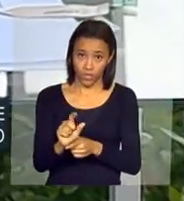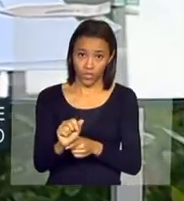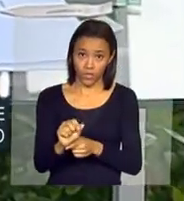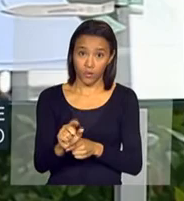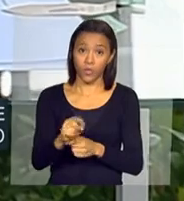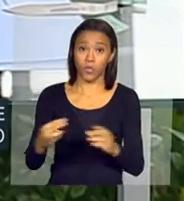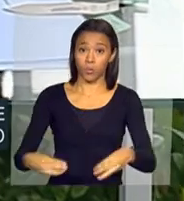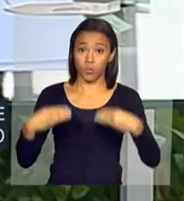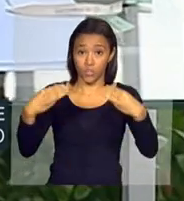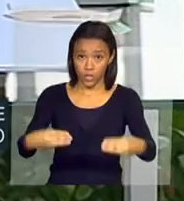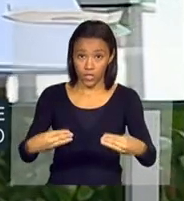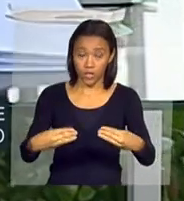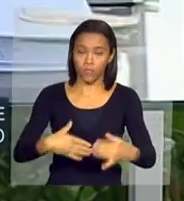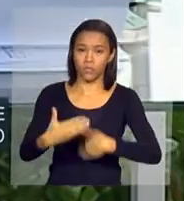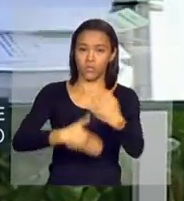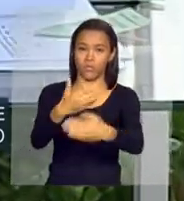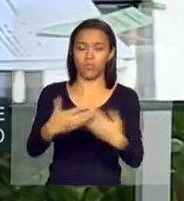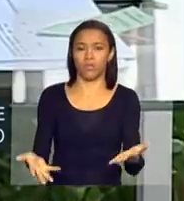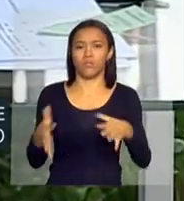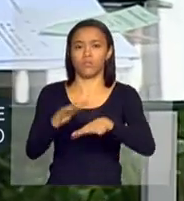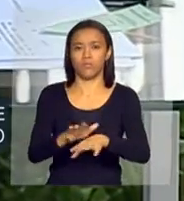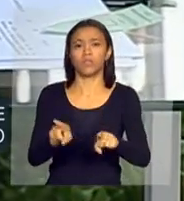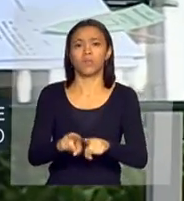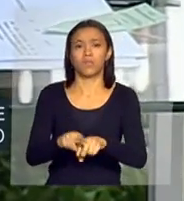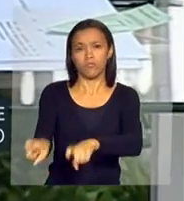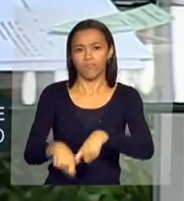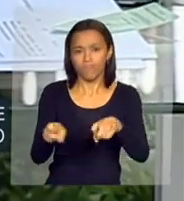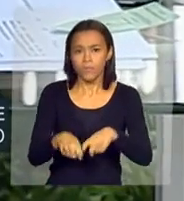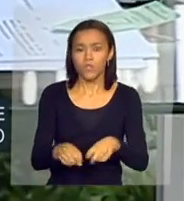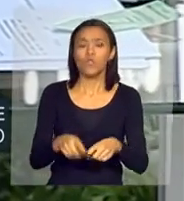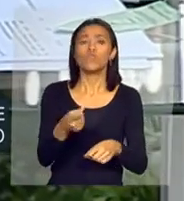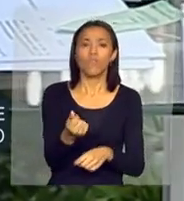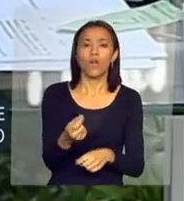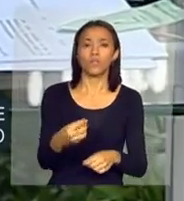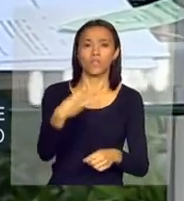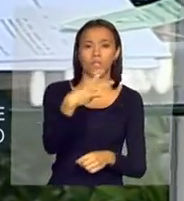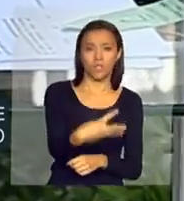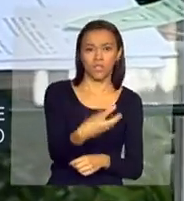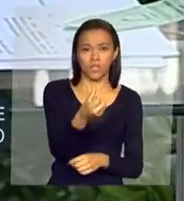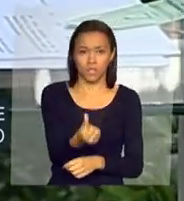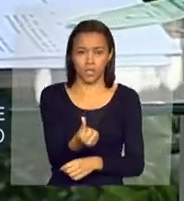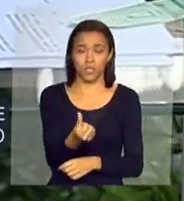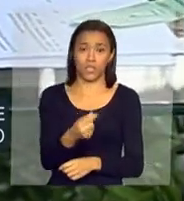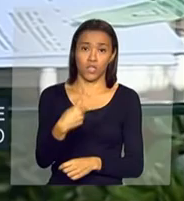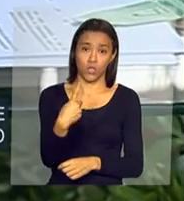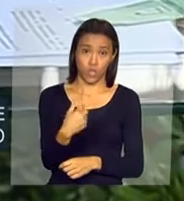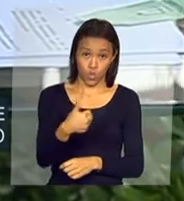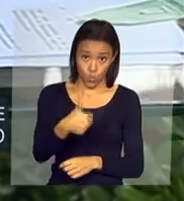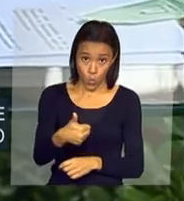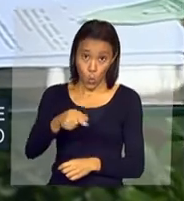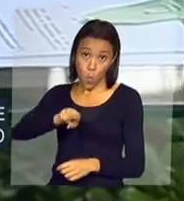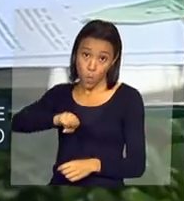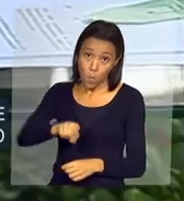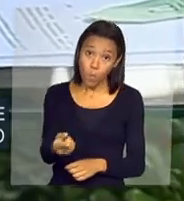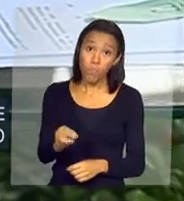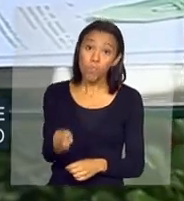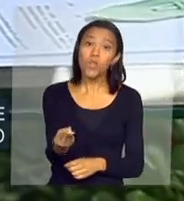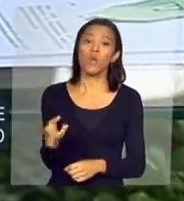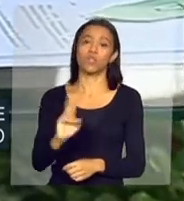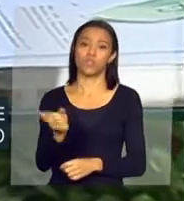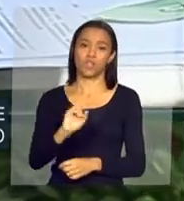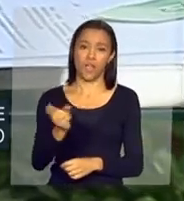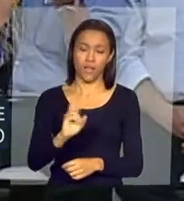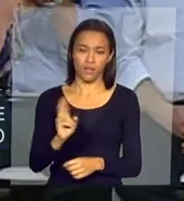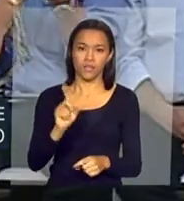do Desenvolvimento Agrário e da Integração no valor de 361 milhões de reais, destinado ao Programa